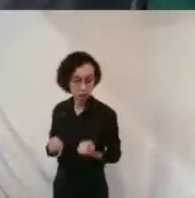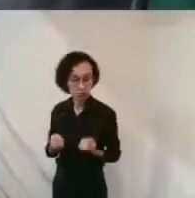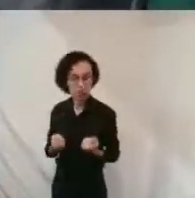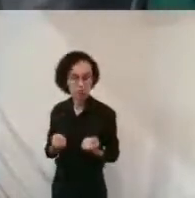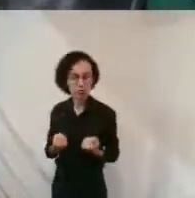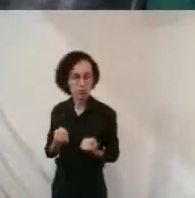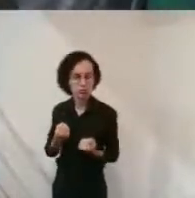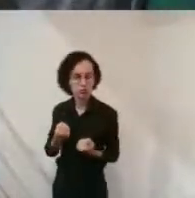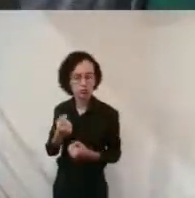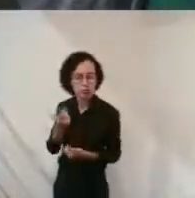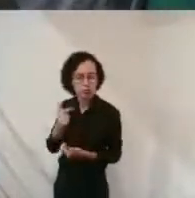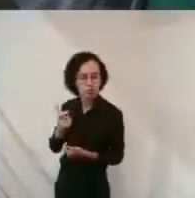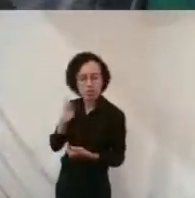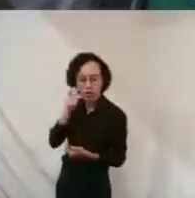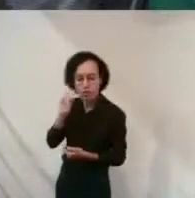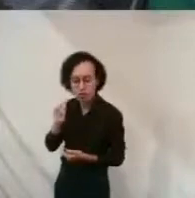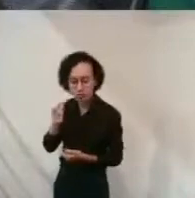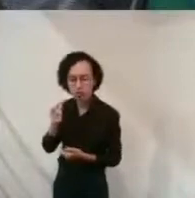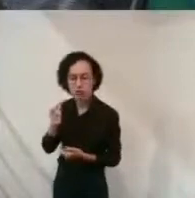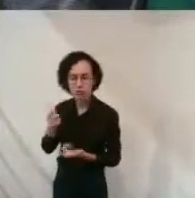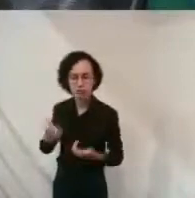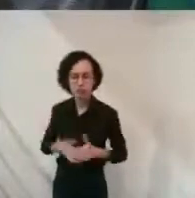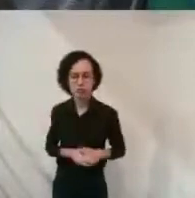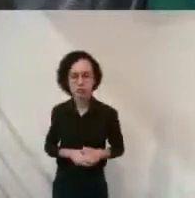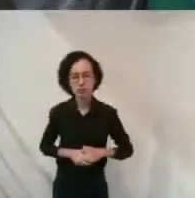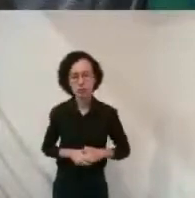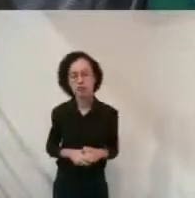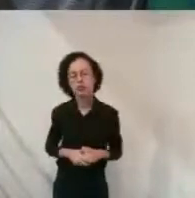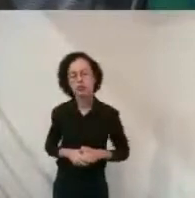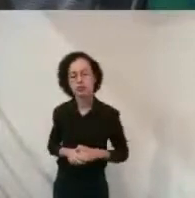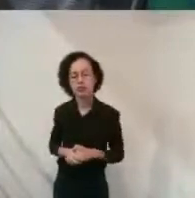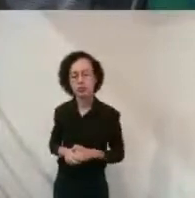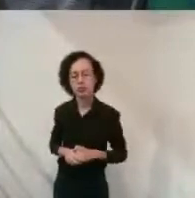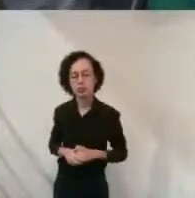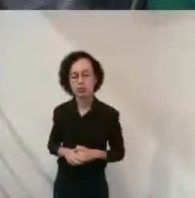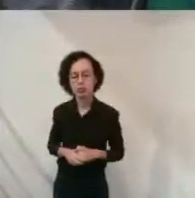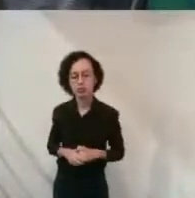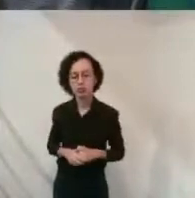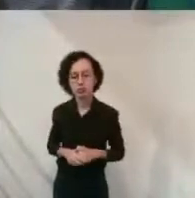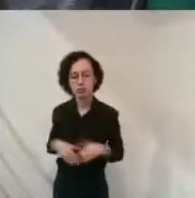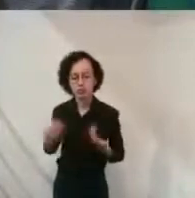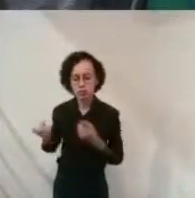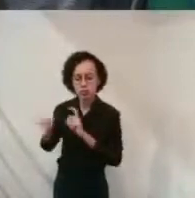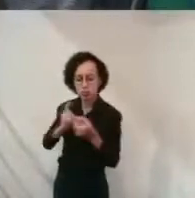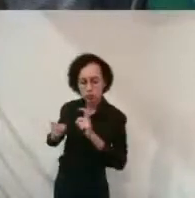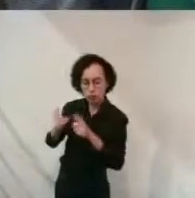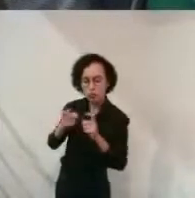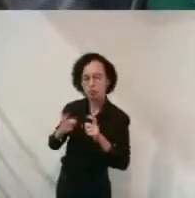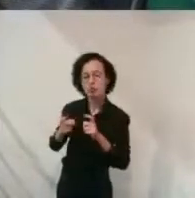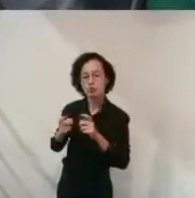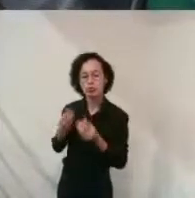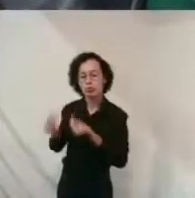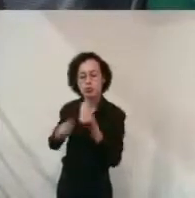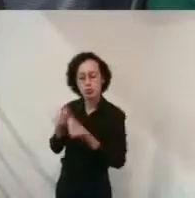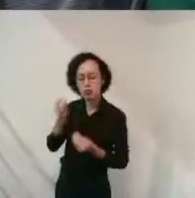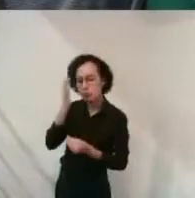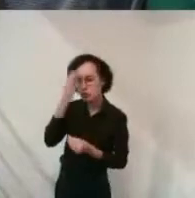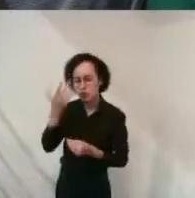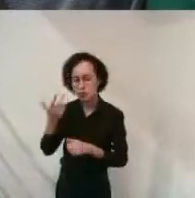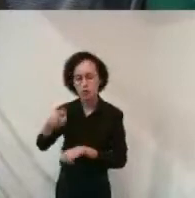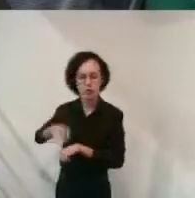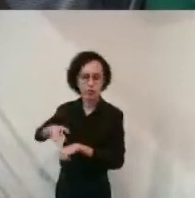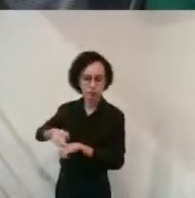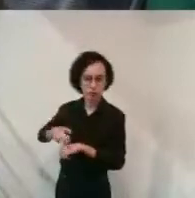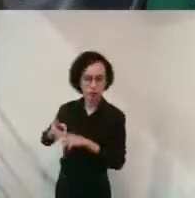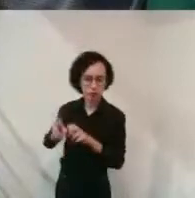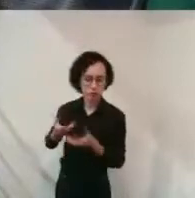se interessa. E as fábricas de vidro ficam muito longe, que é que teria interesse em conseguir isso. Nós estamos discutindo com a Bividro uma solução, para a gente dar uma solução